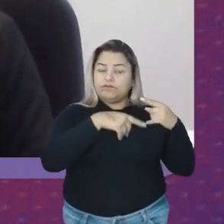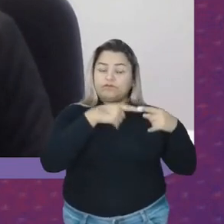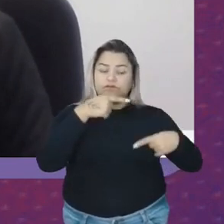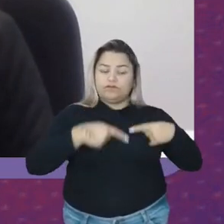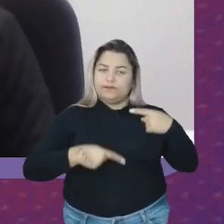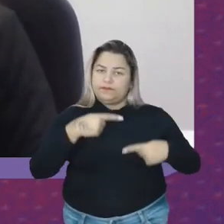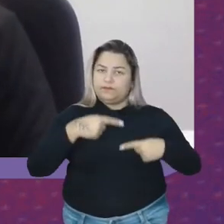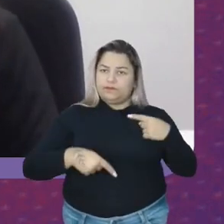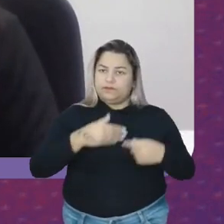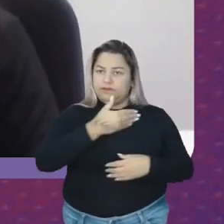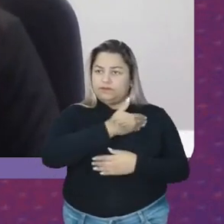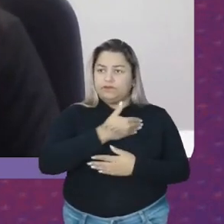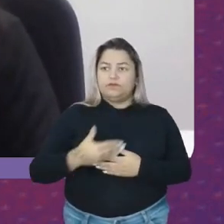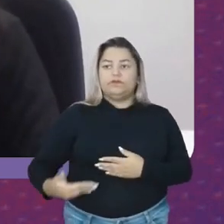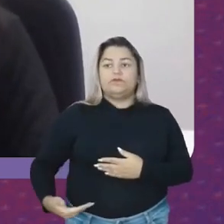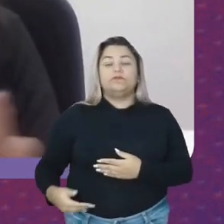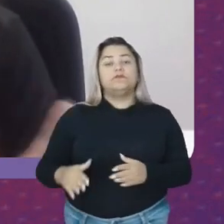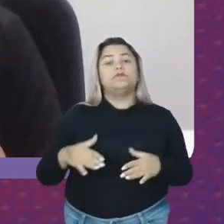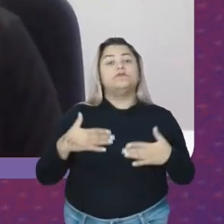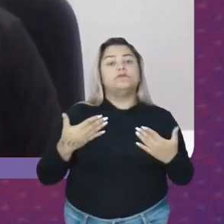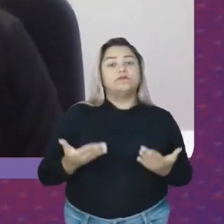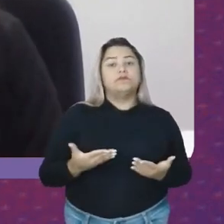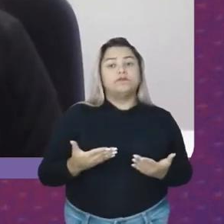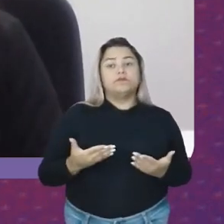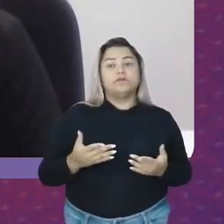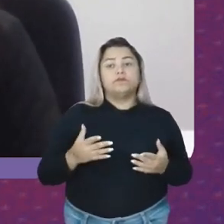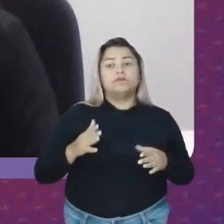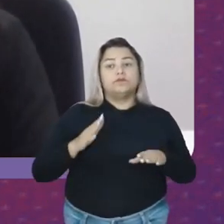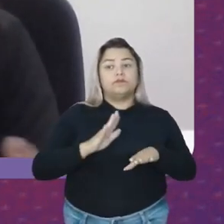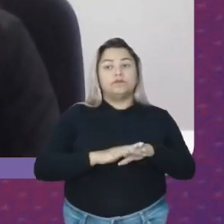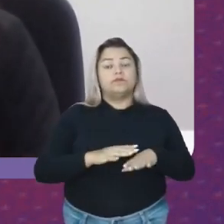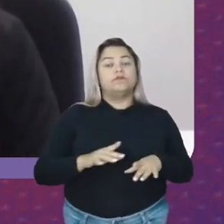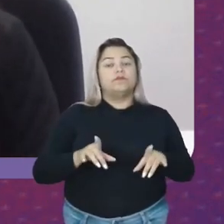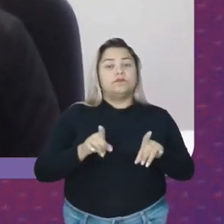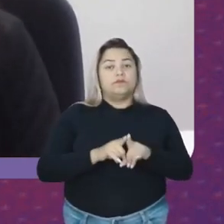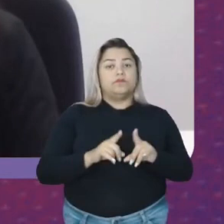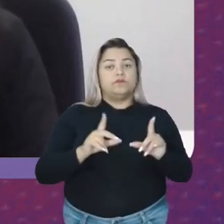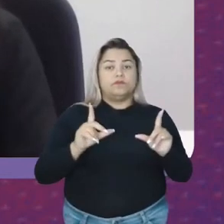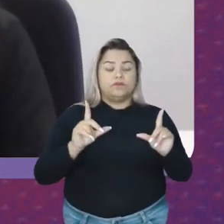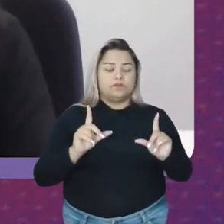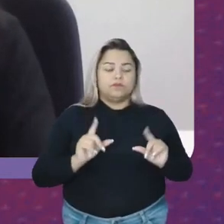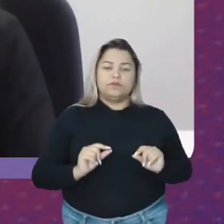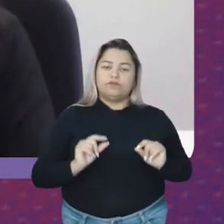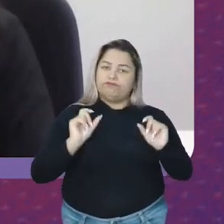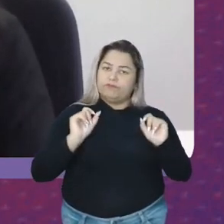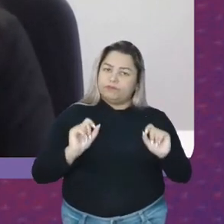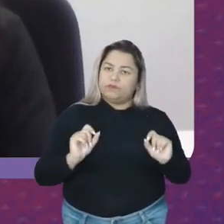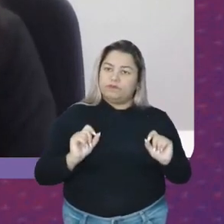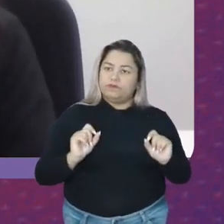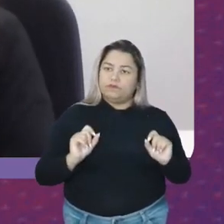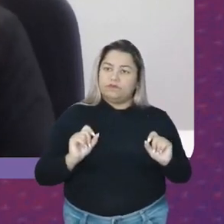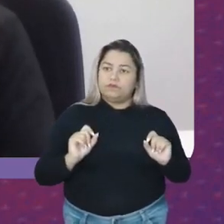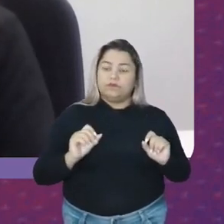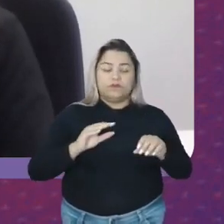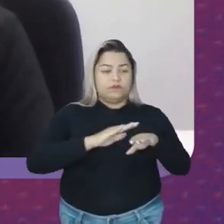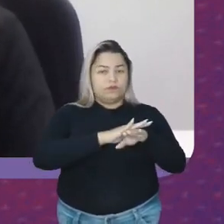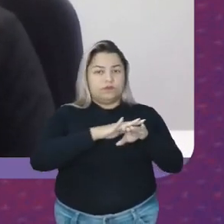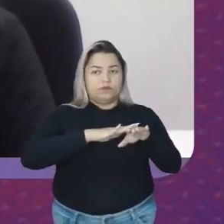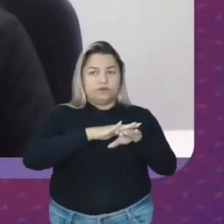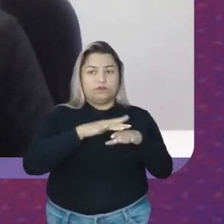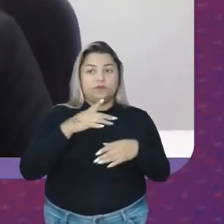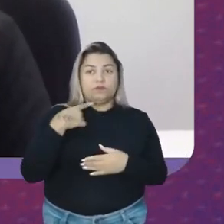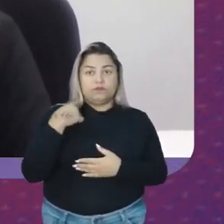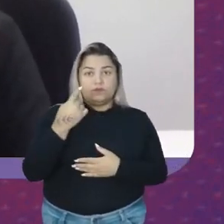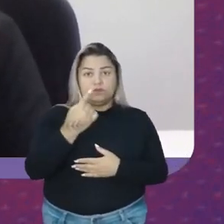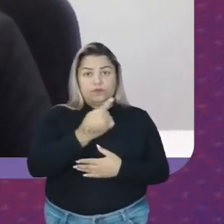políticas públicas. Então, para a gente dar mais uma afinada, dar mais uma conversa com as